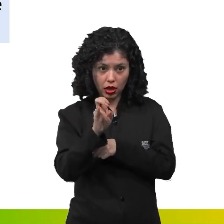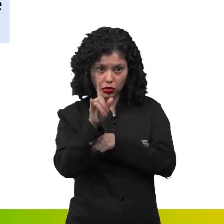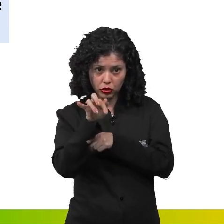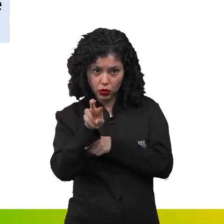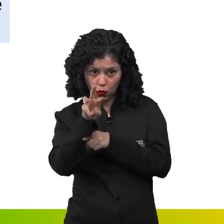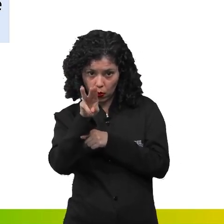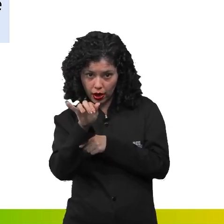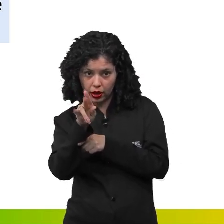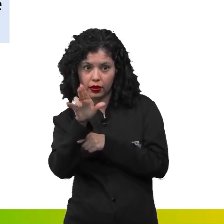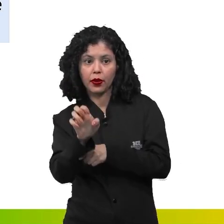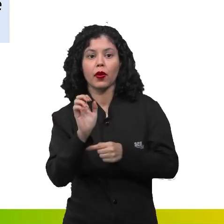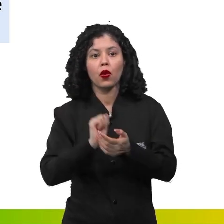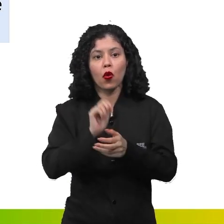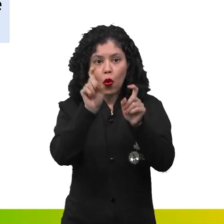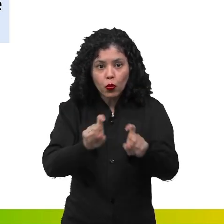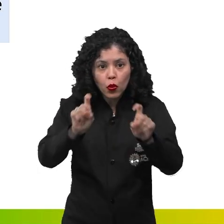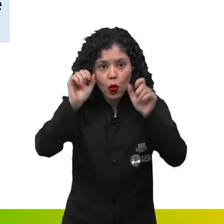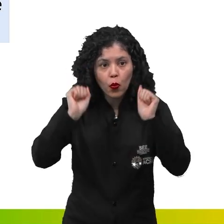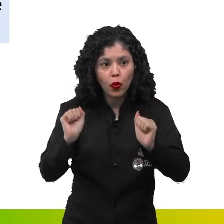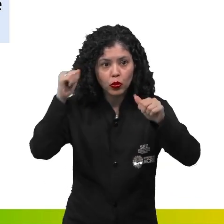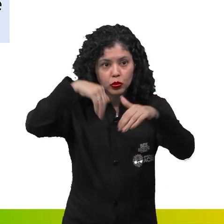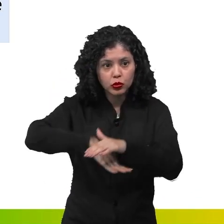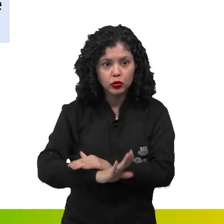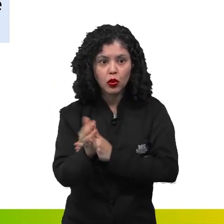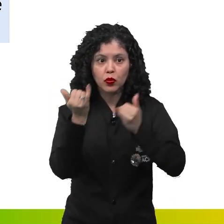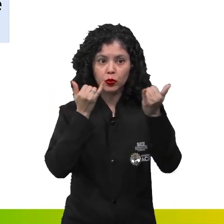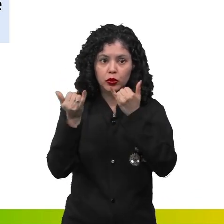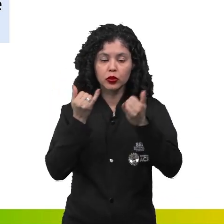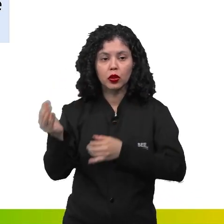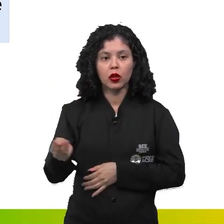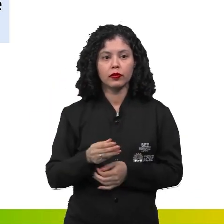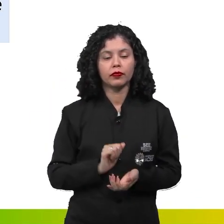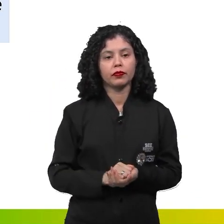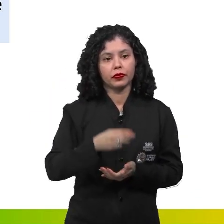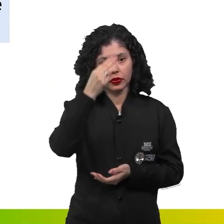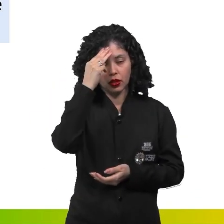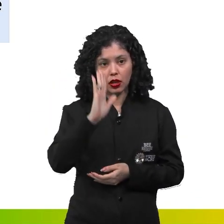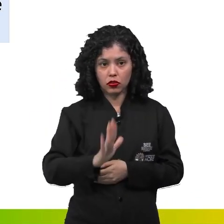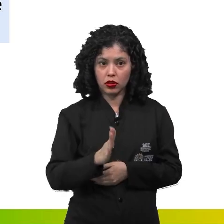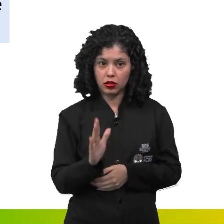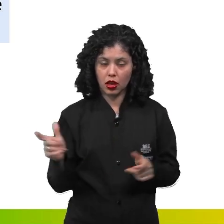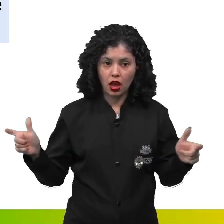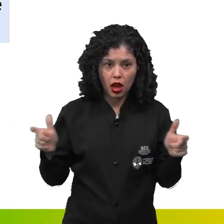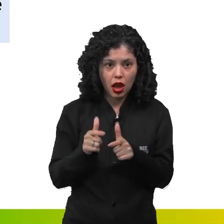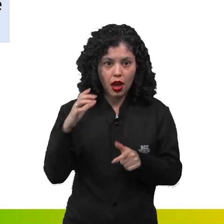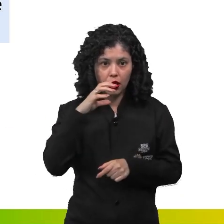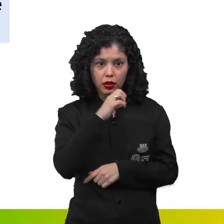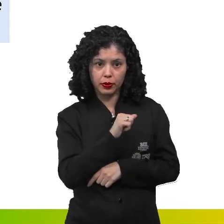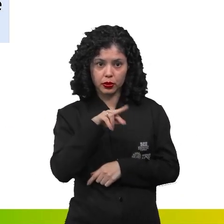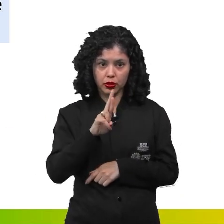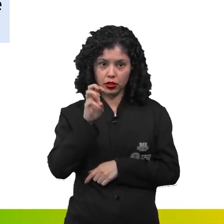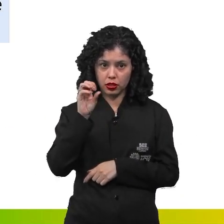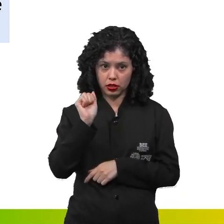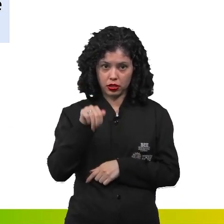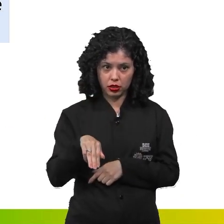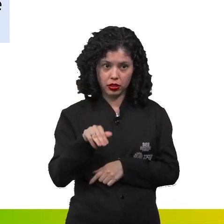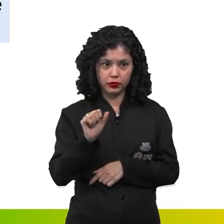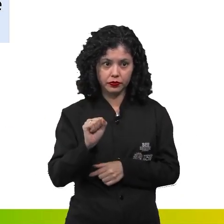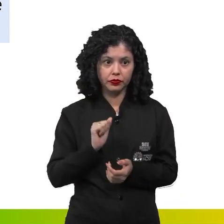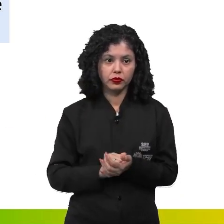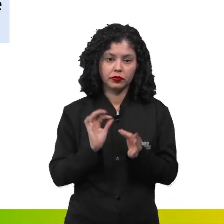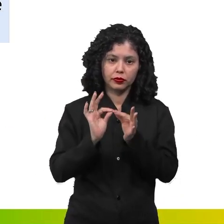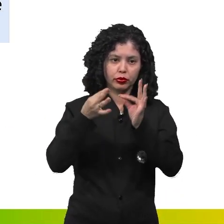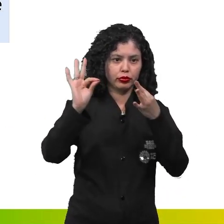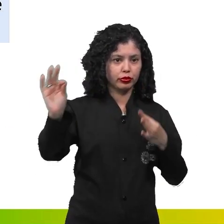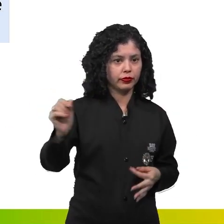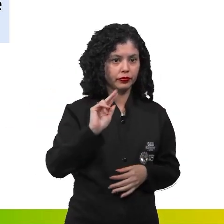hardware, computadores podem armazenar informações em memórias de curto prazo, por meio das RAMs, ou